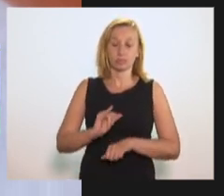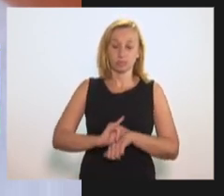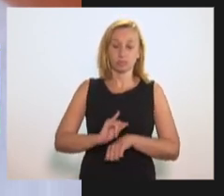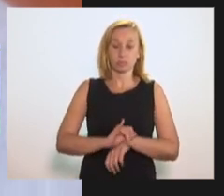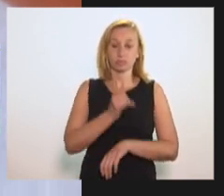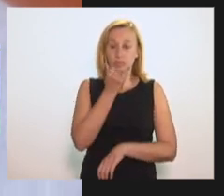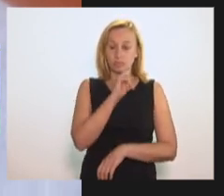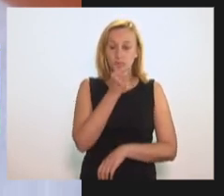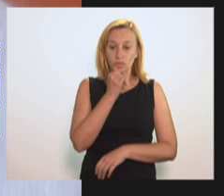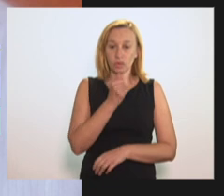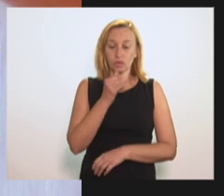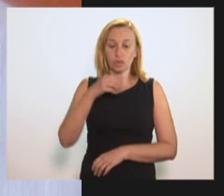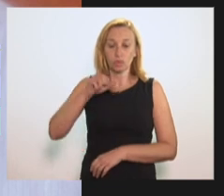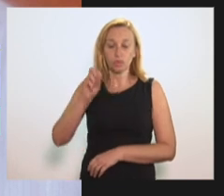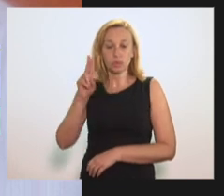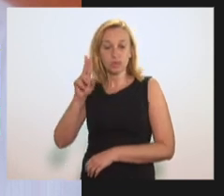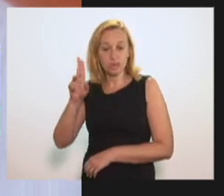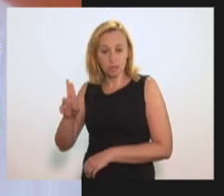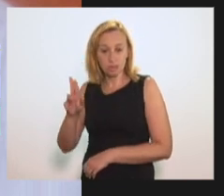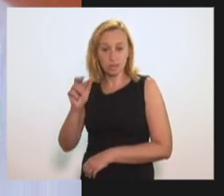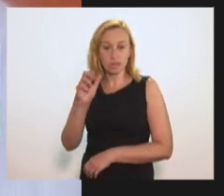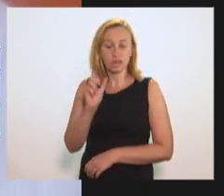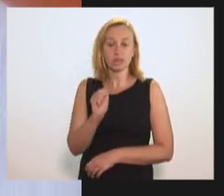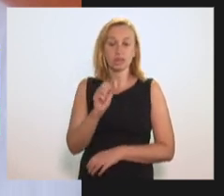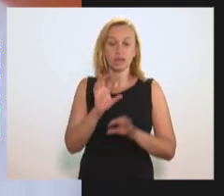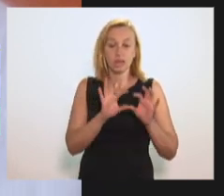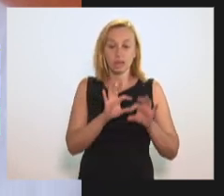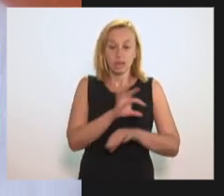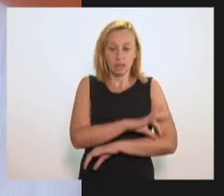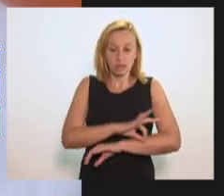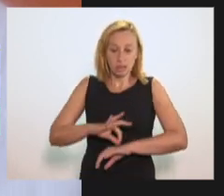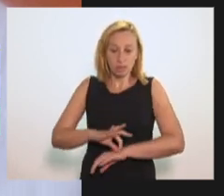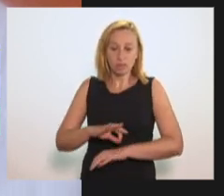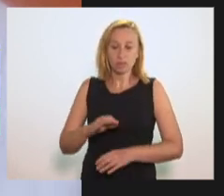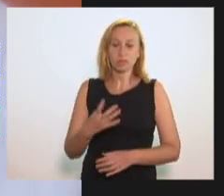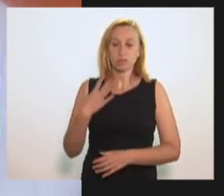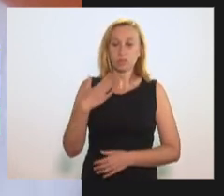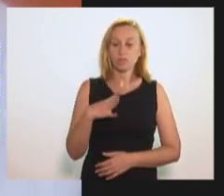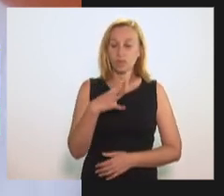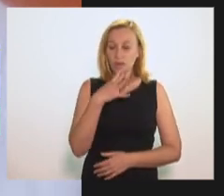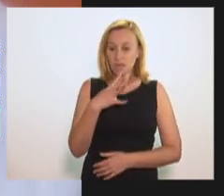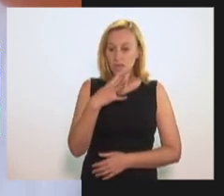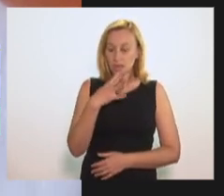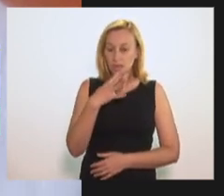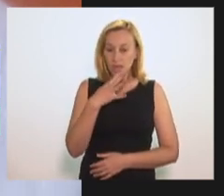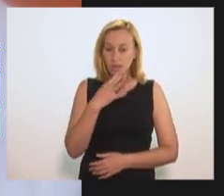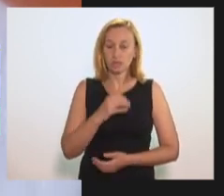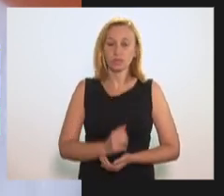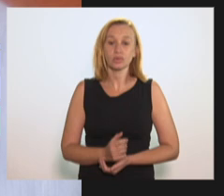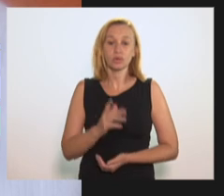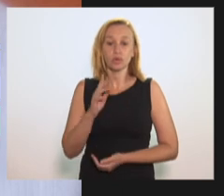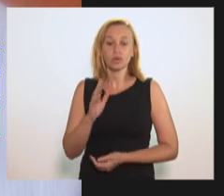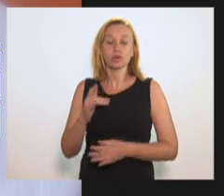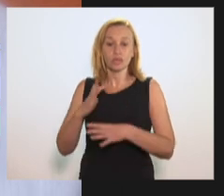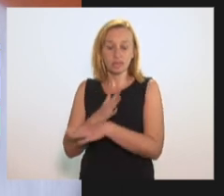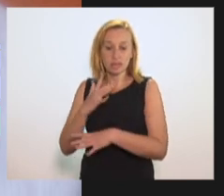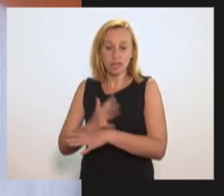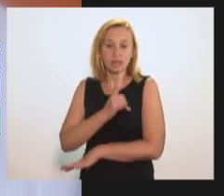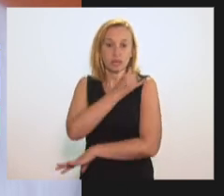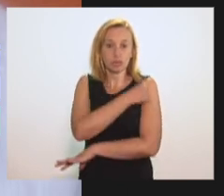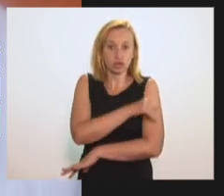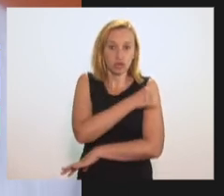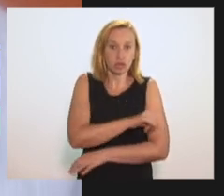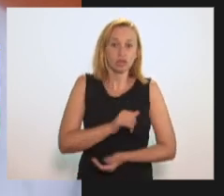museu de arquitetura vai propiciar maior reconhecimento da arquitetura urbana da cidade do Rio de Janeiro